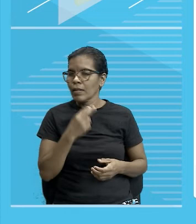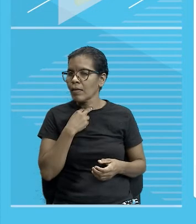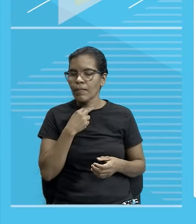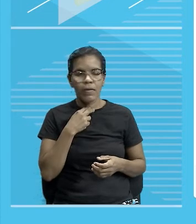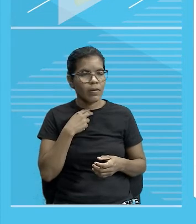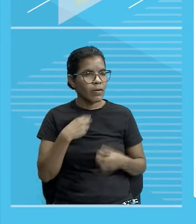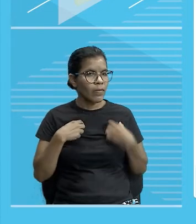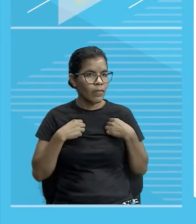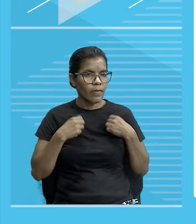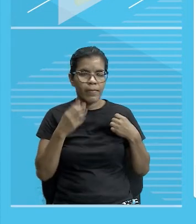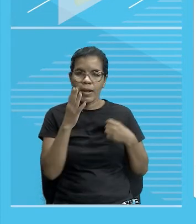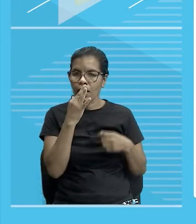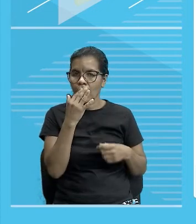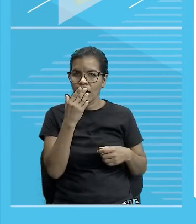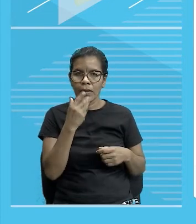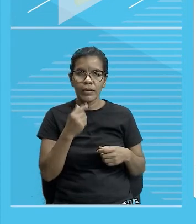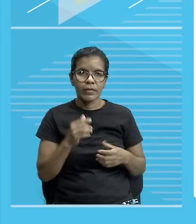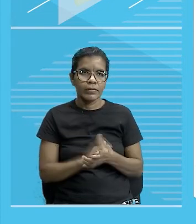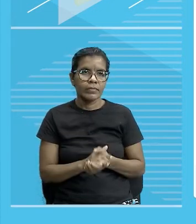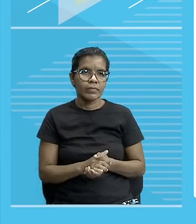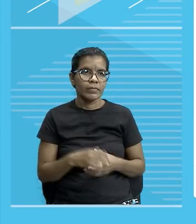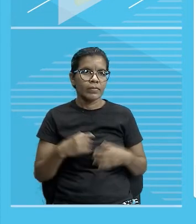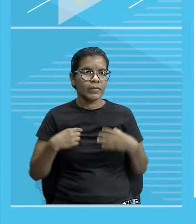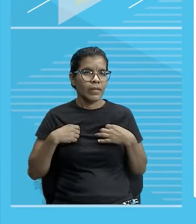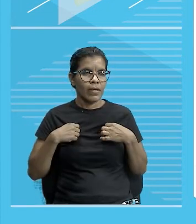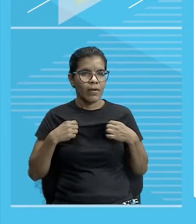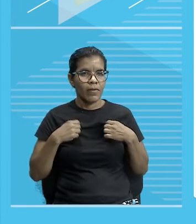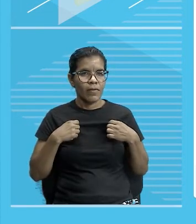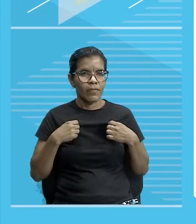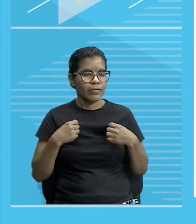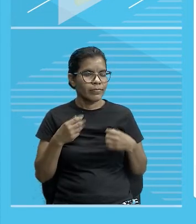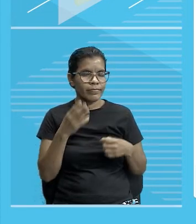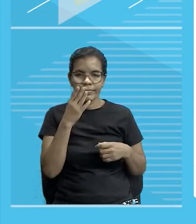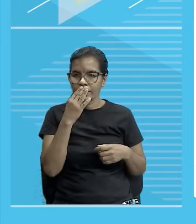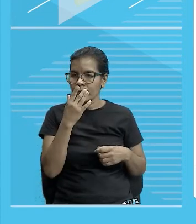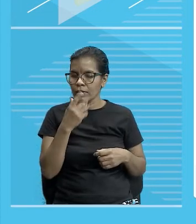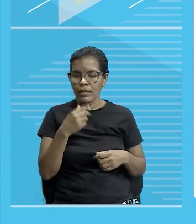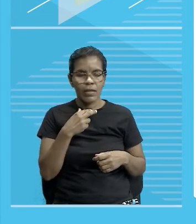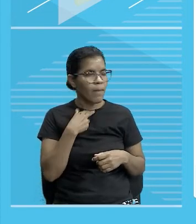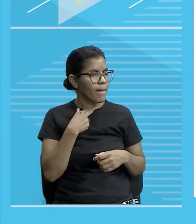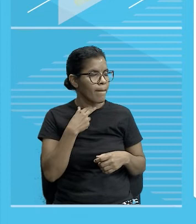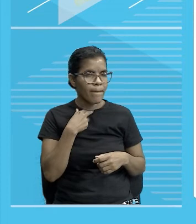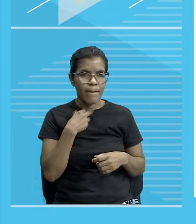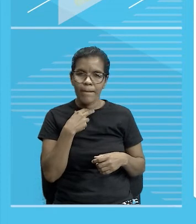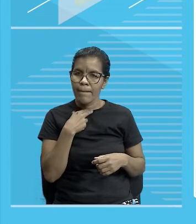colorida tem aquela roupa xadrez que tu gosta tu não pode ir